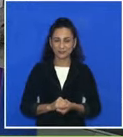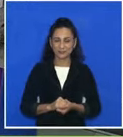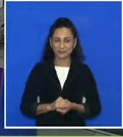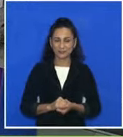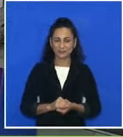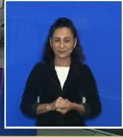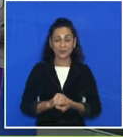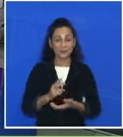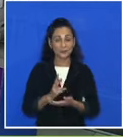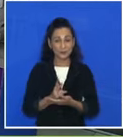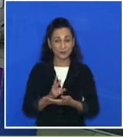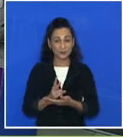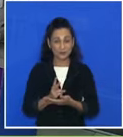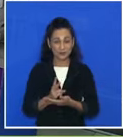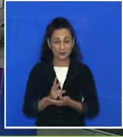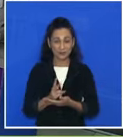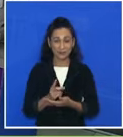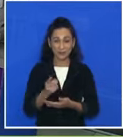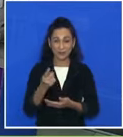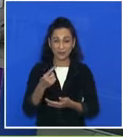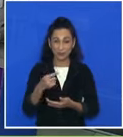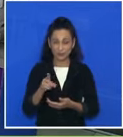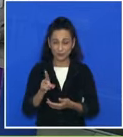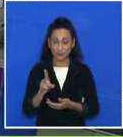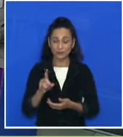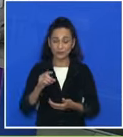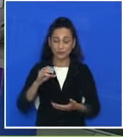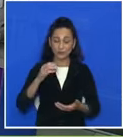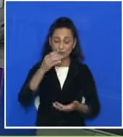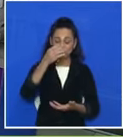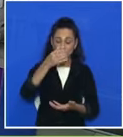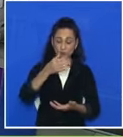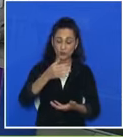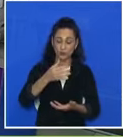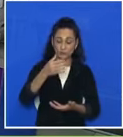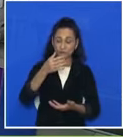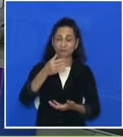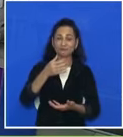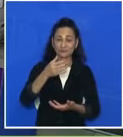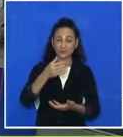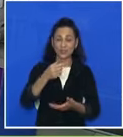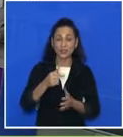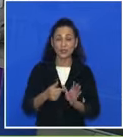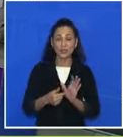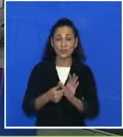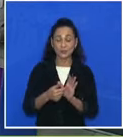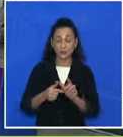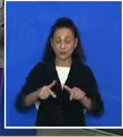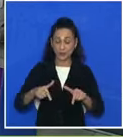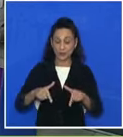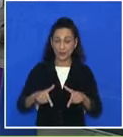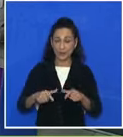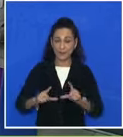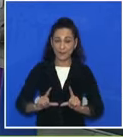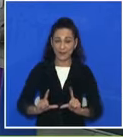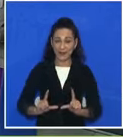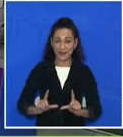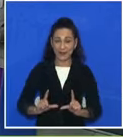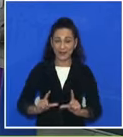Vamos agora, pela última vez, colocar a bola no nosso suporte superior e indicar a coluna